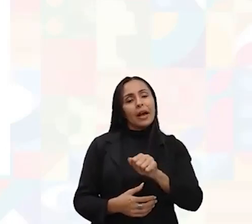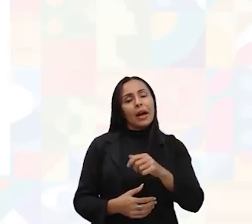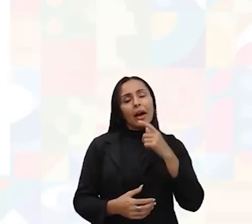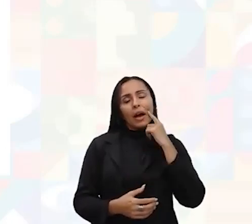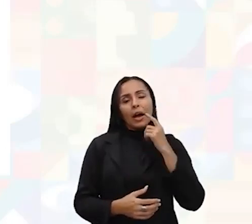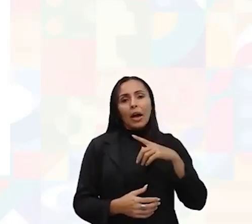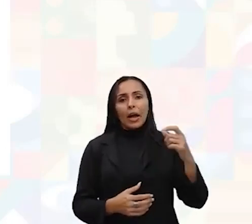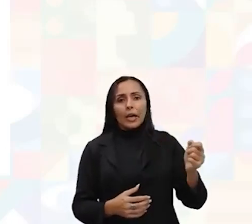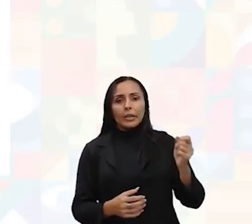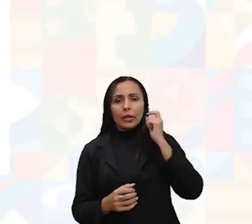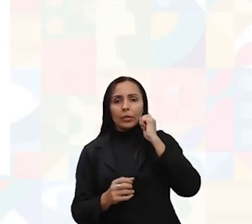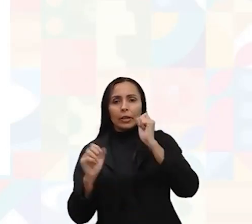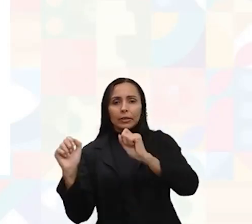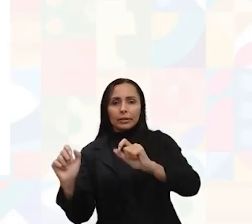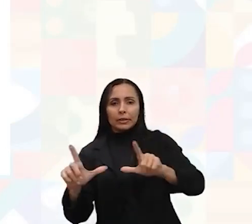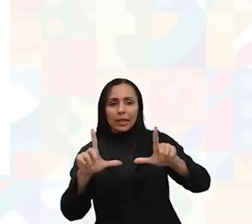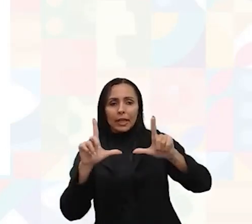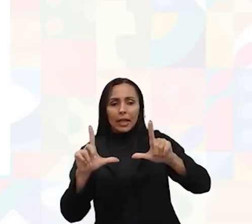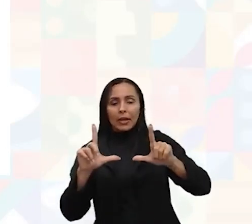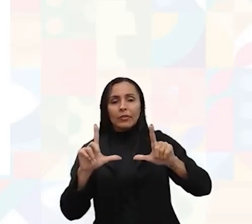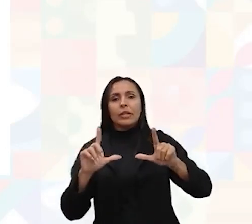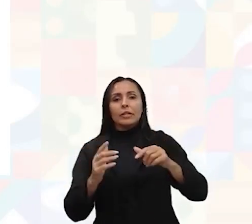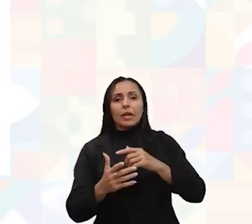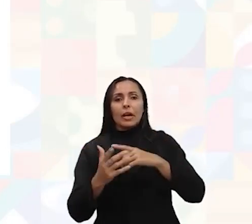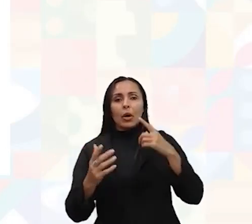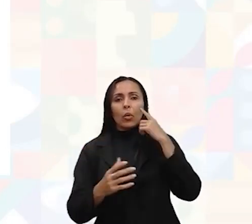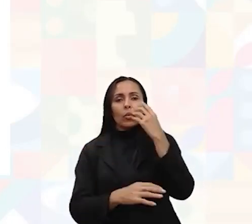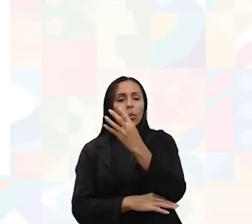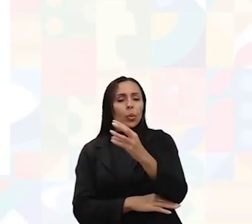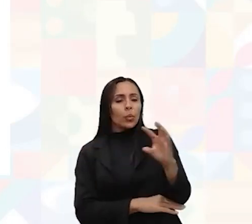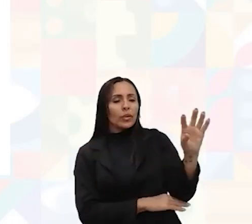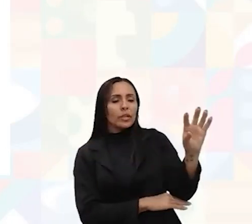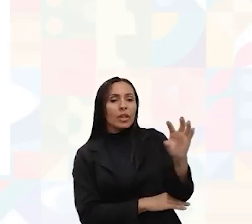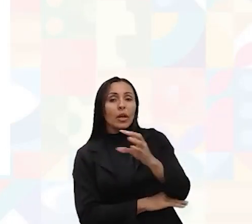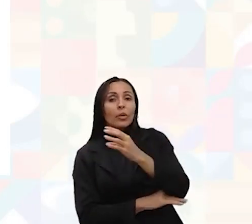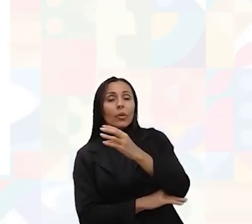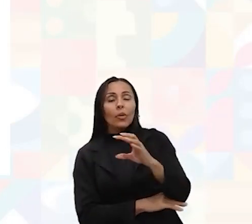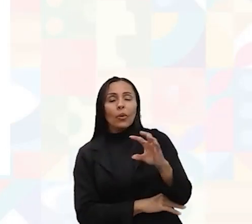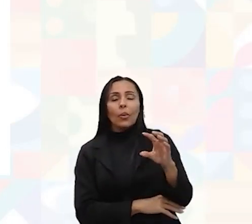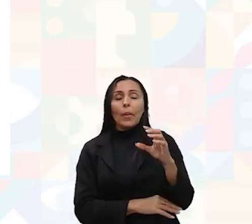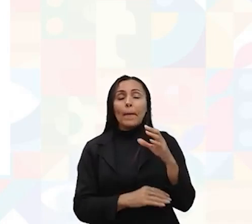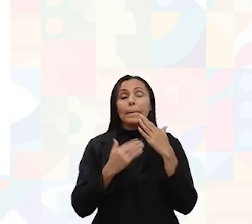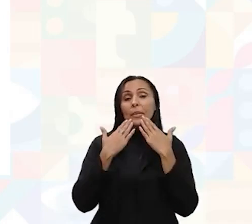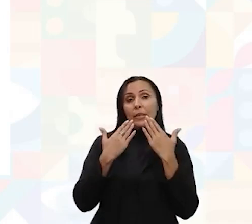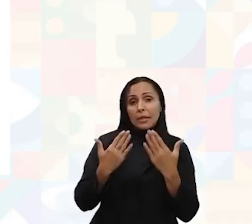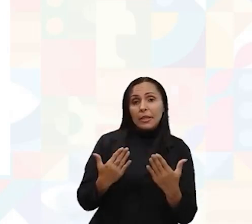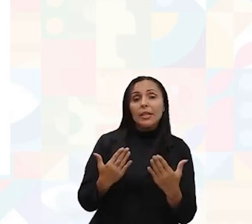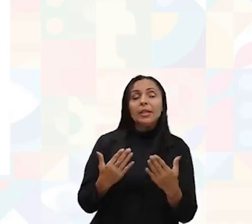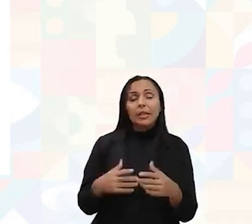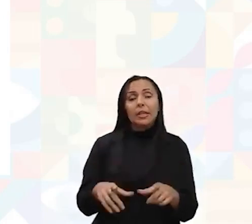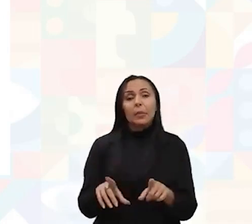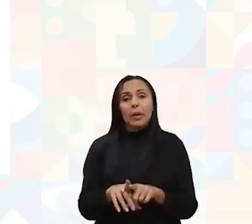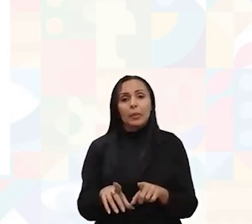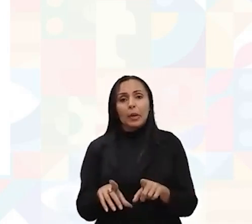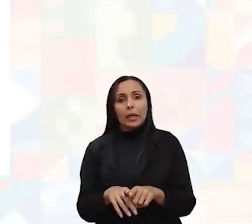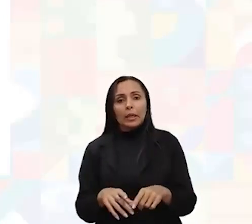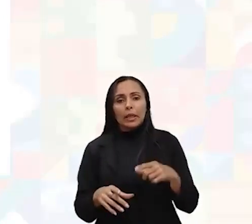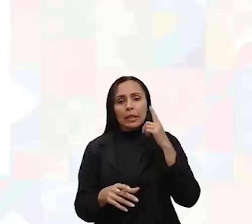ligar uma televisão, ligar um ventilador. Pode também pedir para que ela